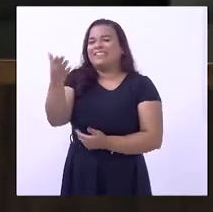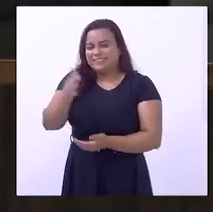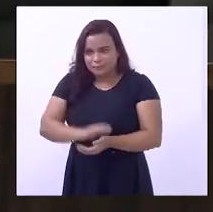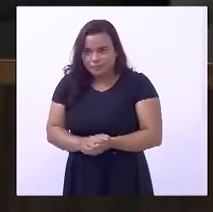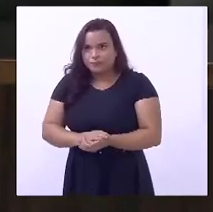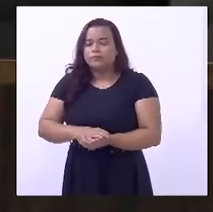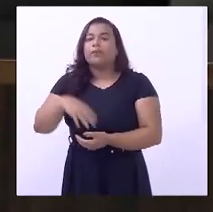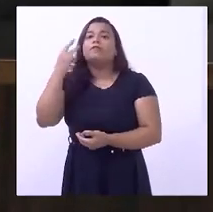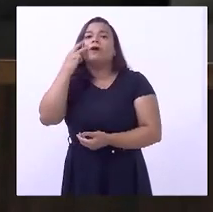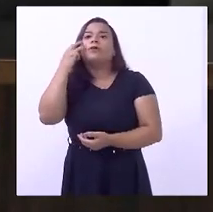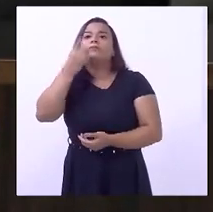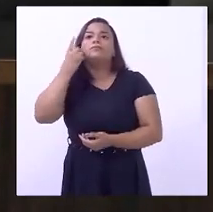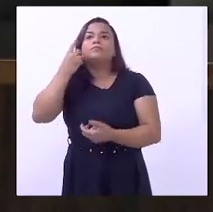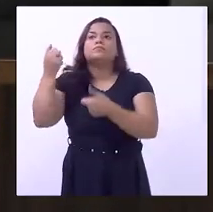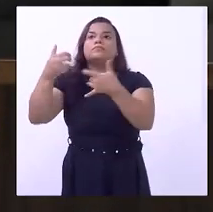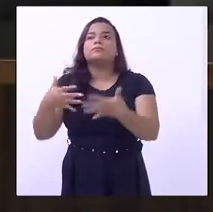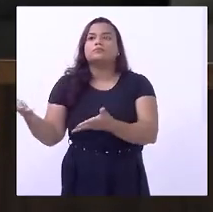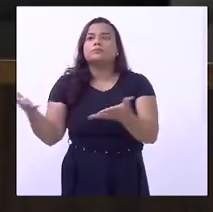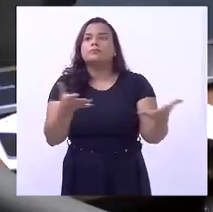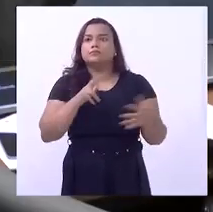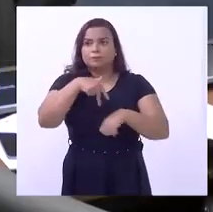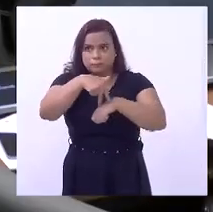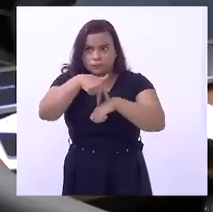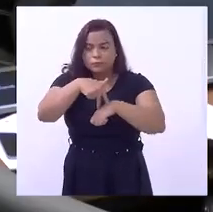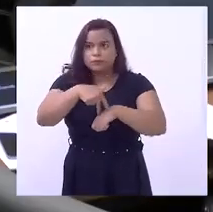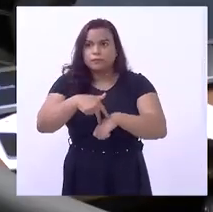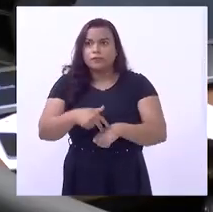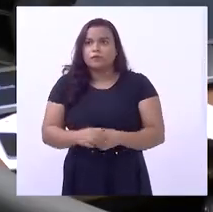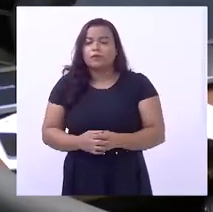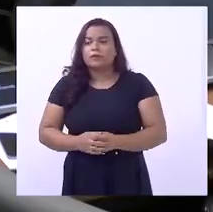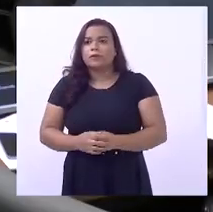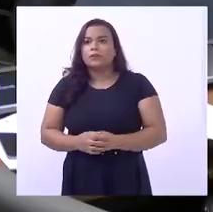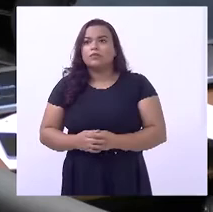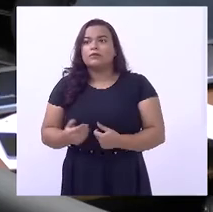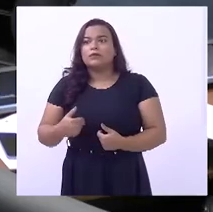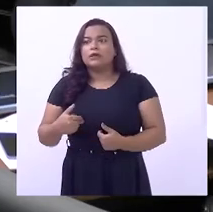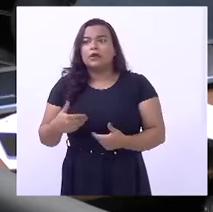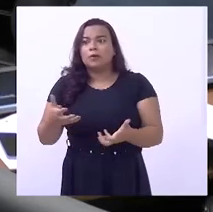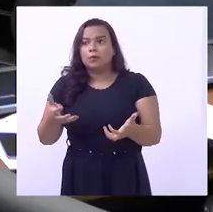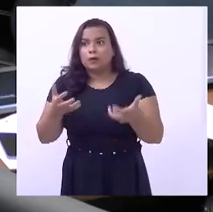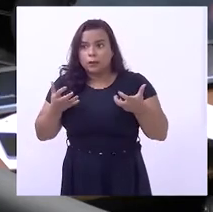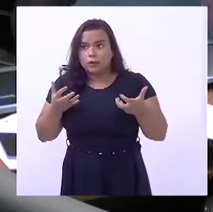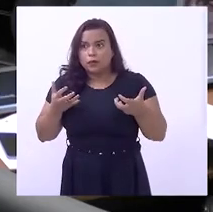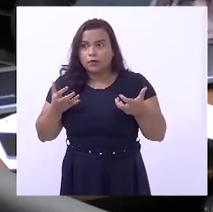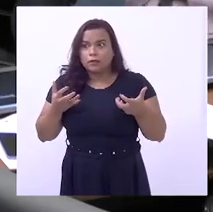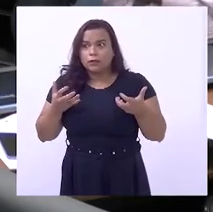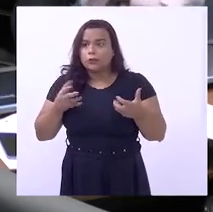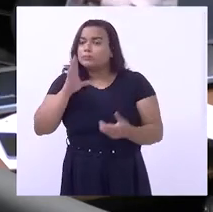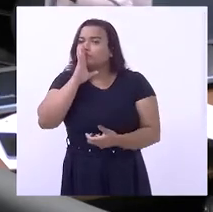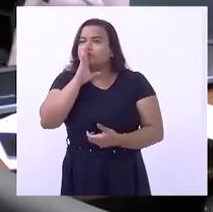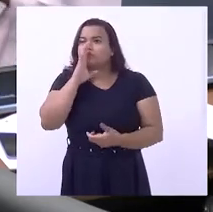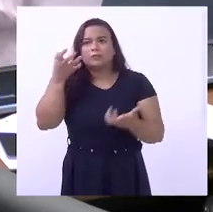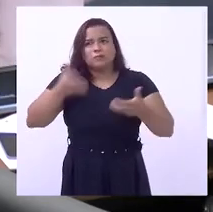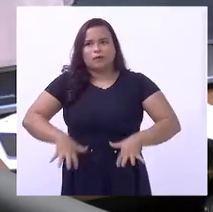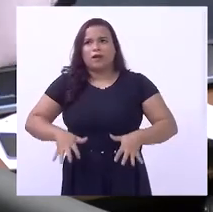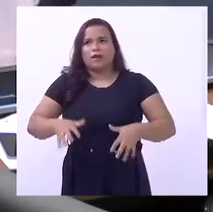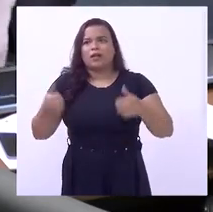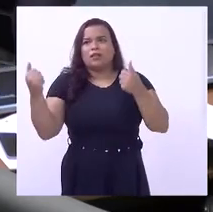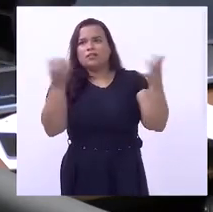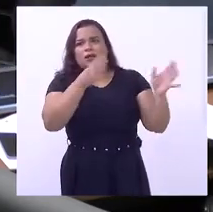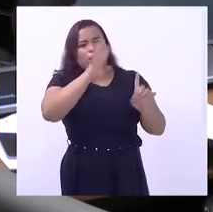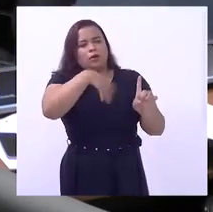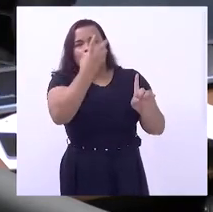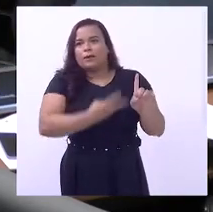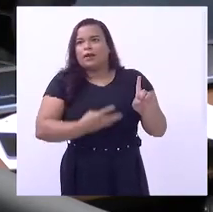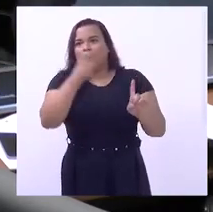Deputado Valdec. Eu não queria ficar em silêncio nessa homenagem prestada pelo deputado